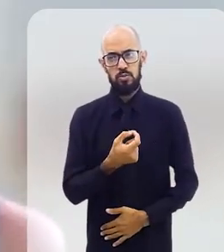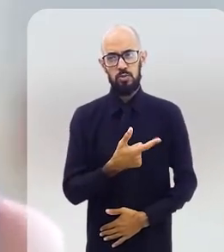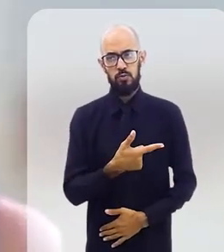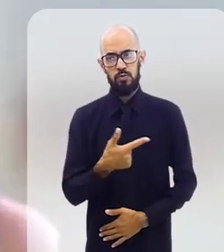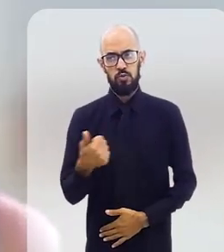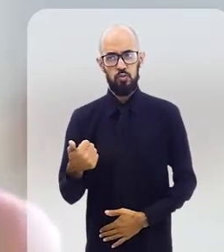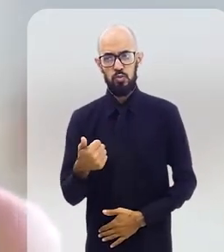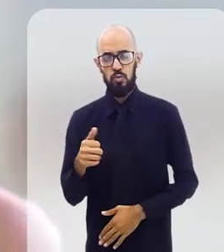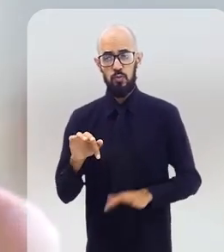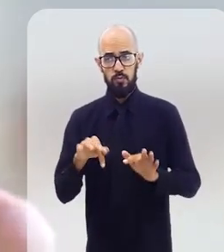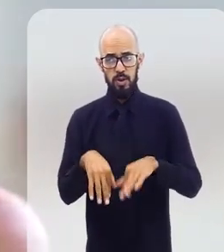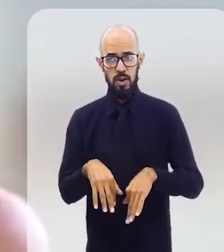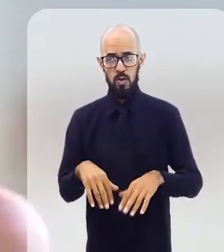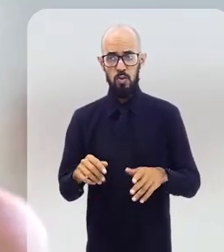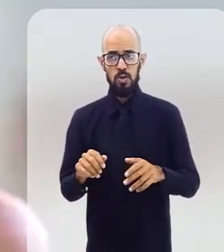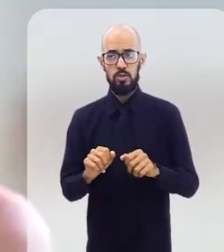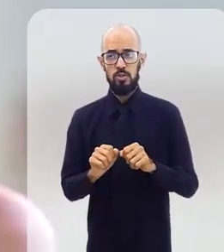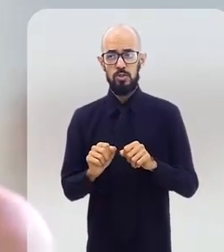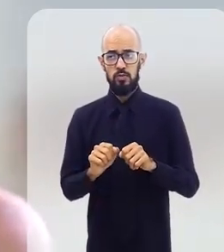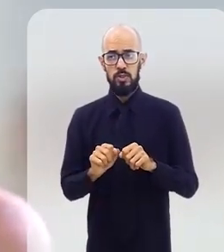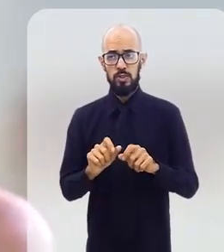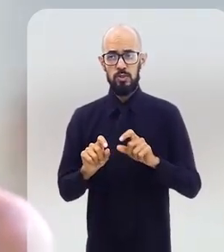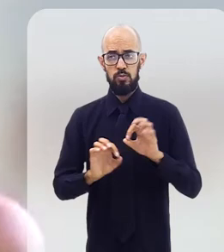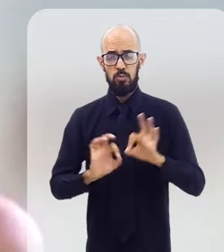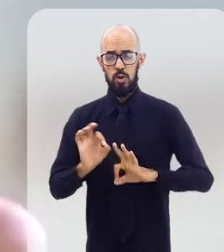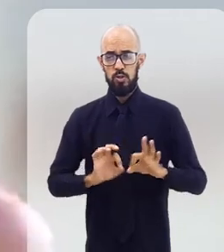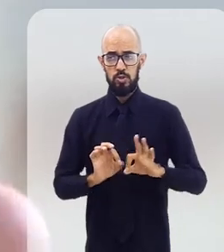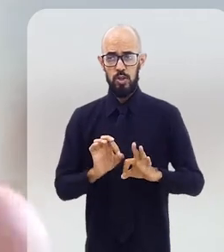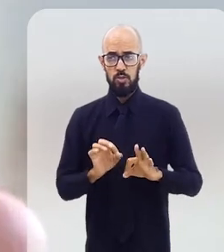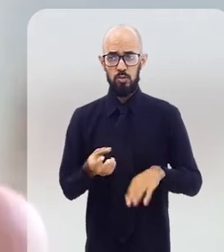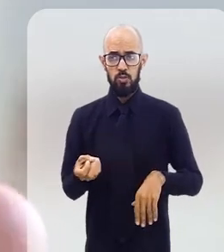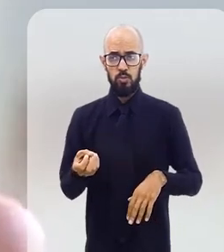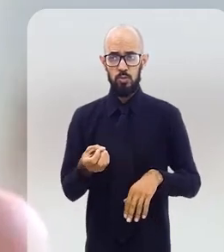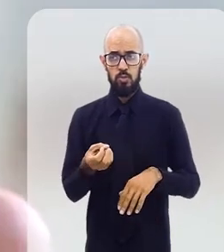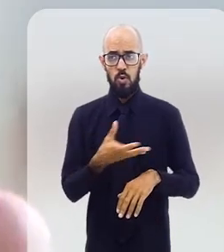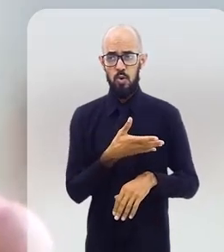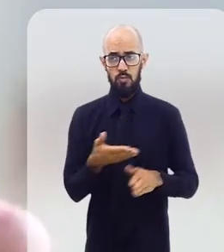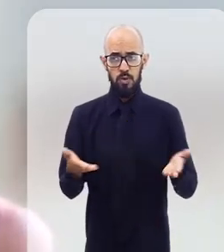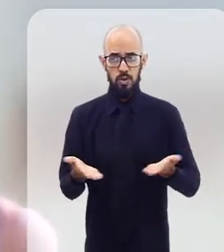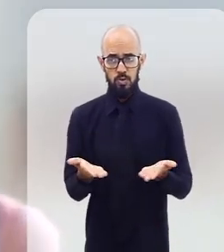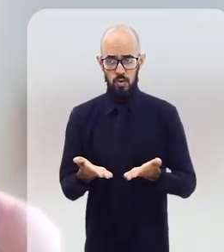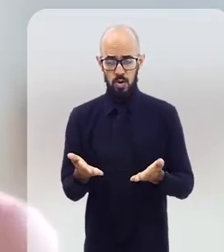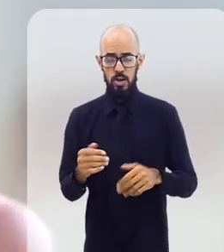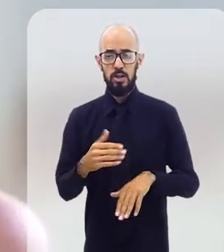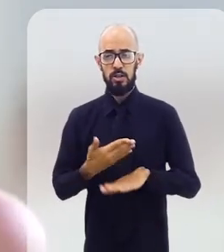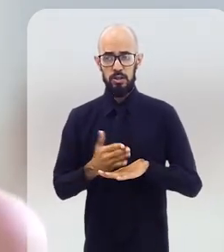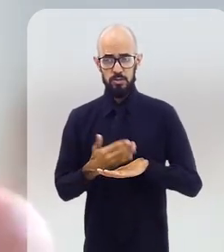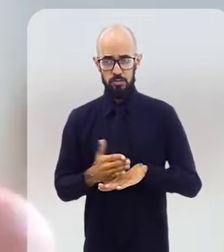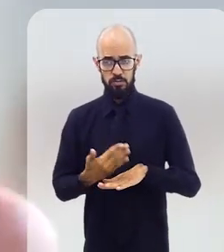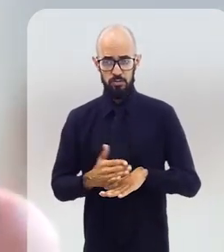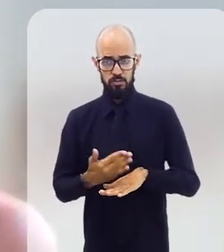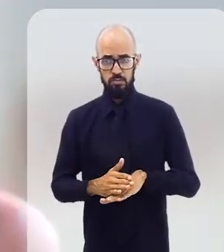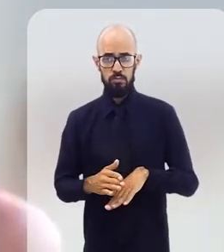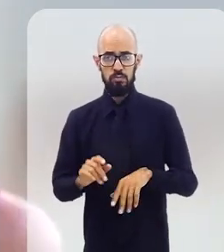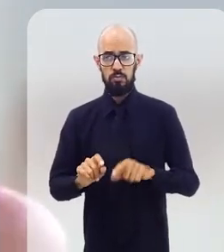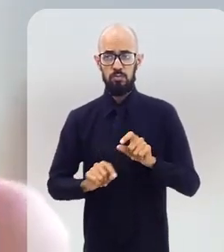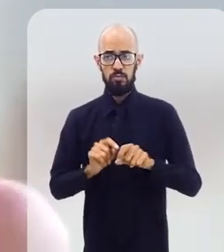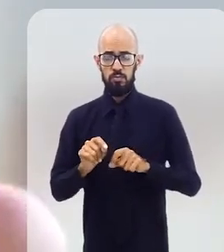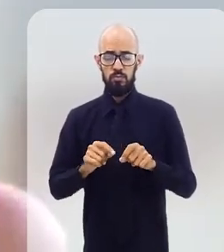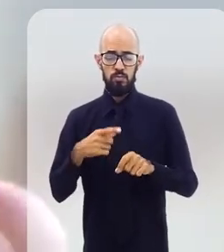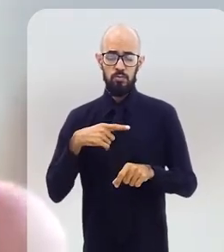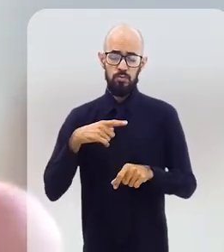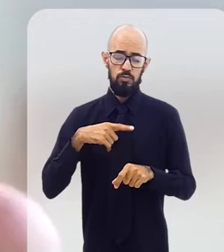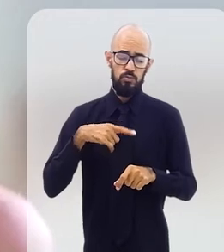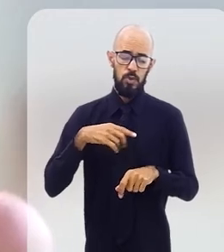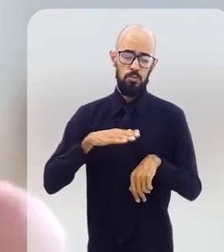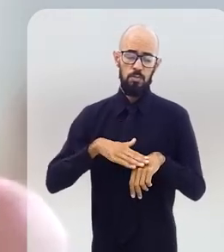de 2021, a gente publicou um novo edital para um novo projeto, que é um projeto, é o nosso projeto atual, que está em execução aqui no Sebrae Rio,